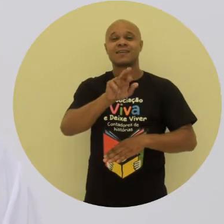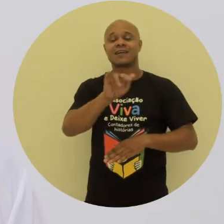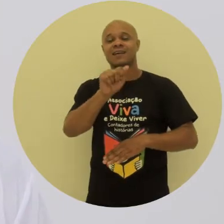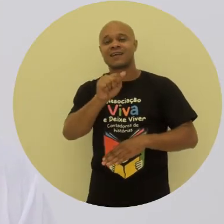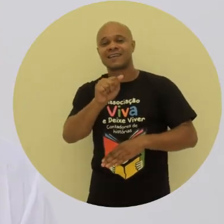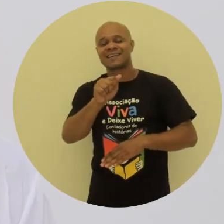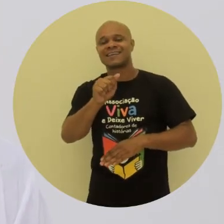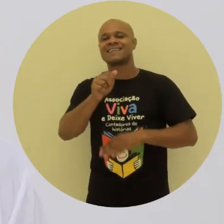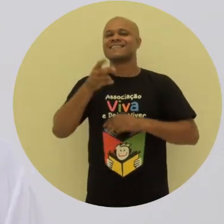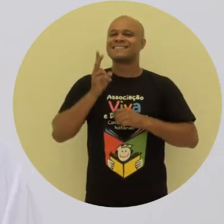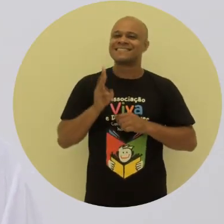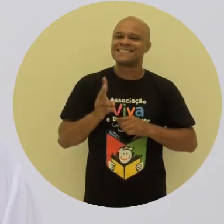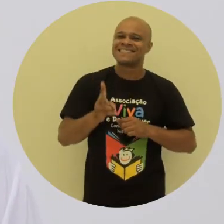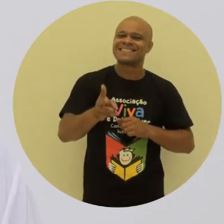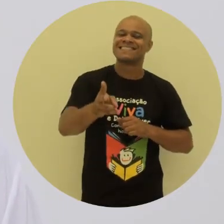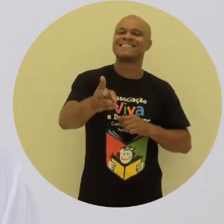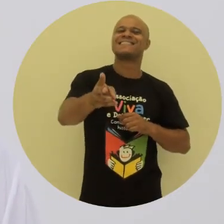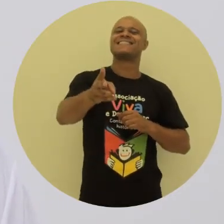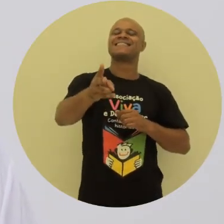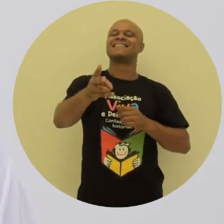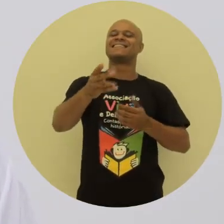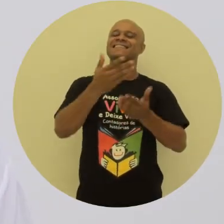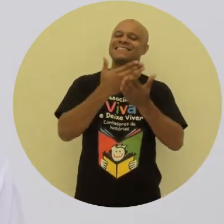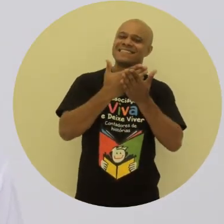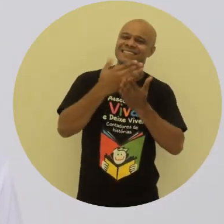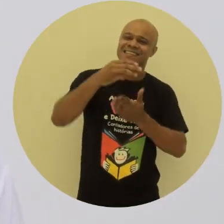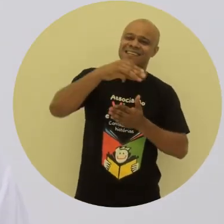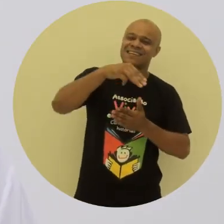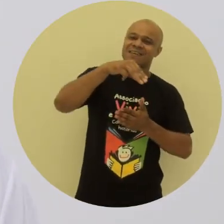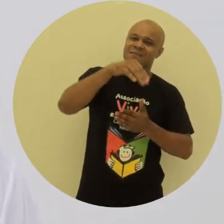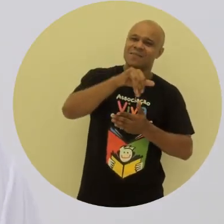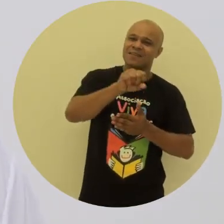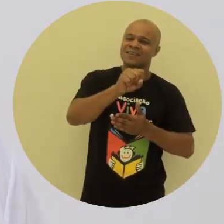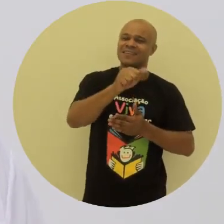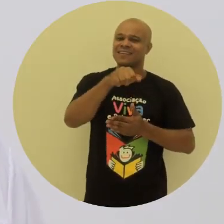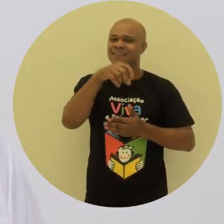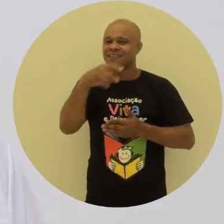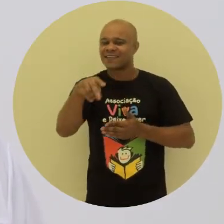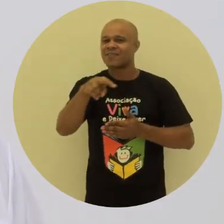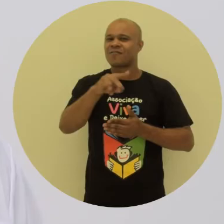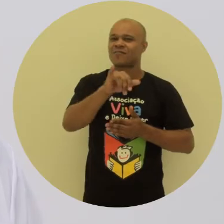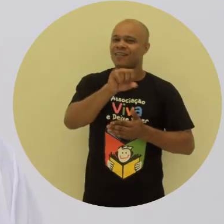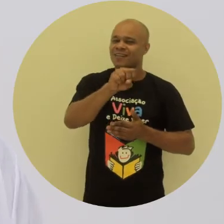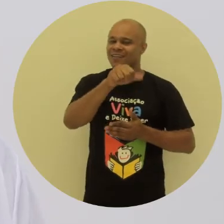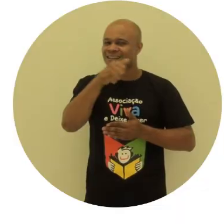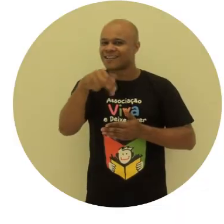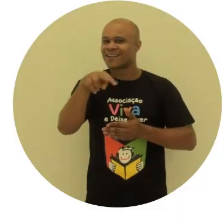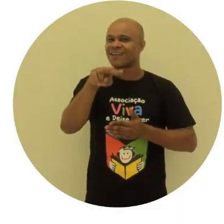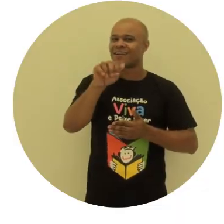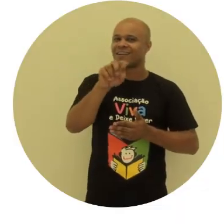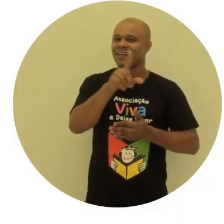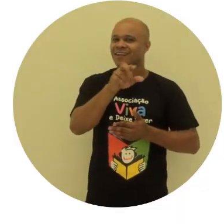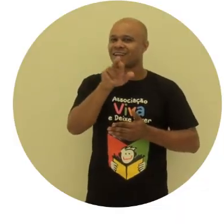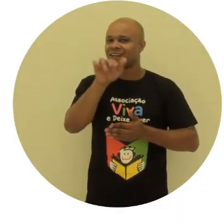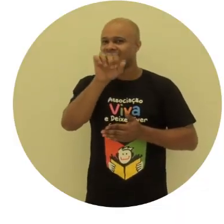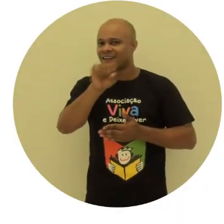Yara Grotera, que nos ajudou desde o início a criar a nossa missão, visão e valores.